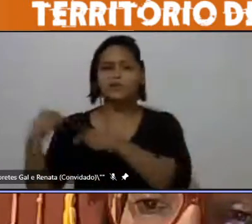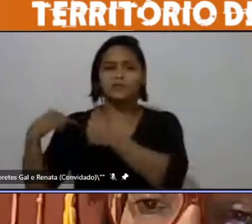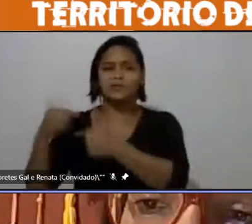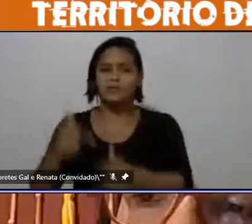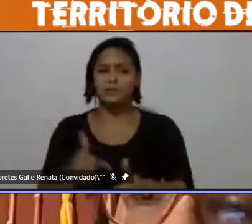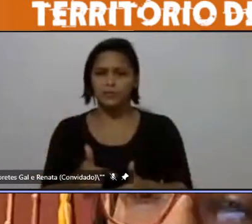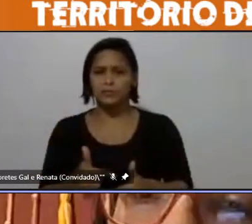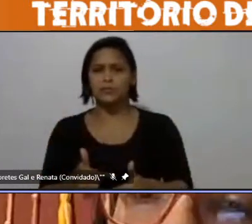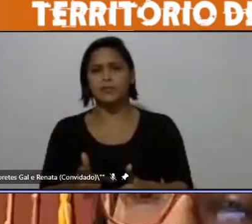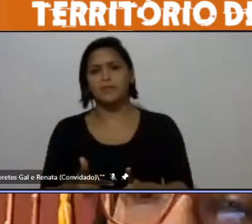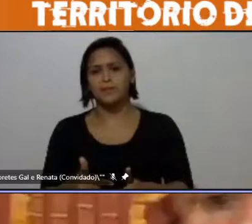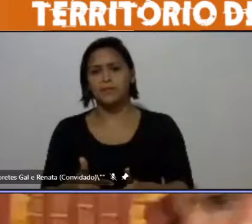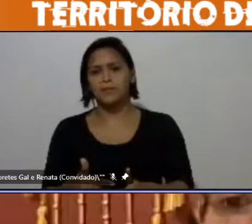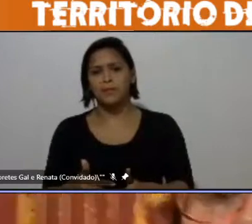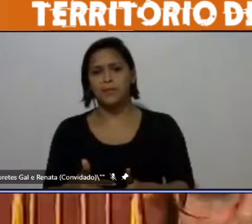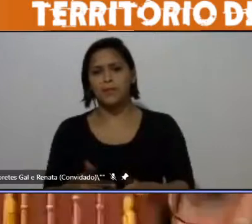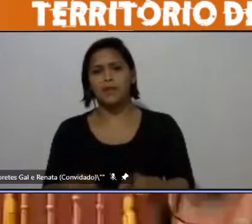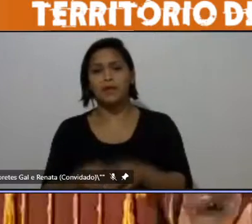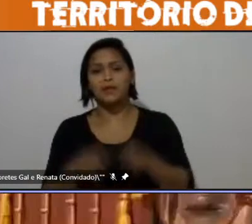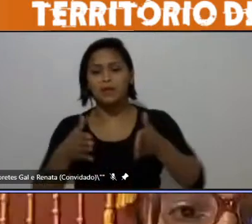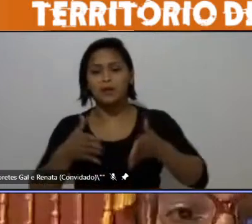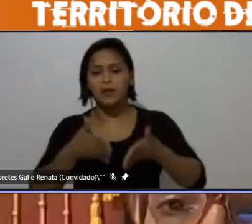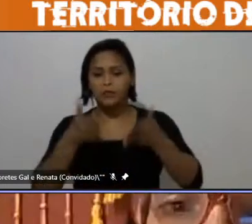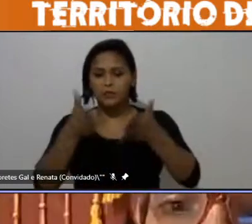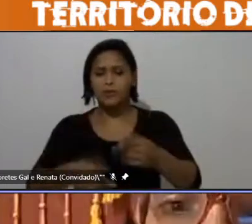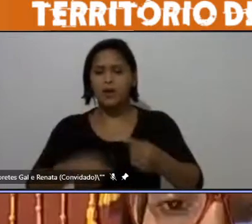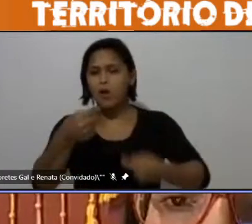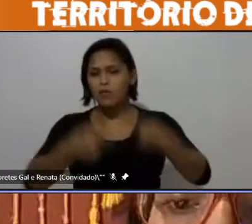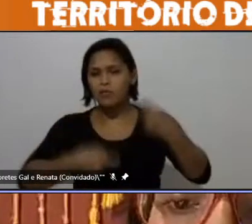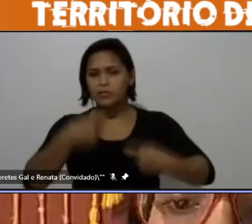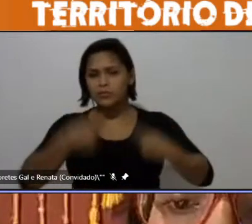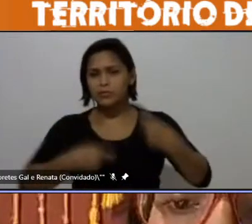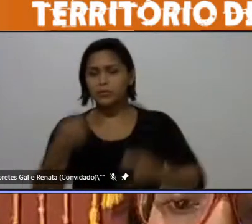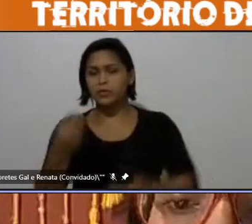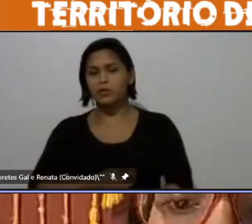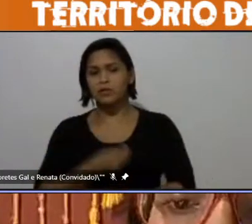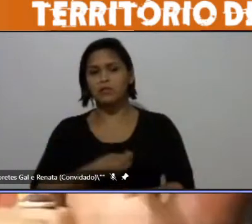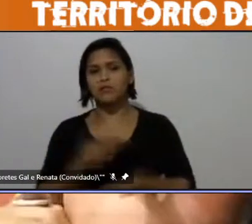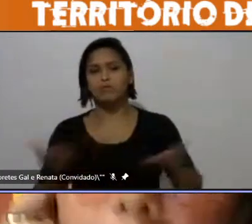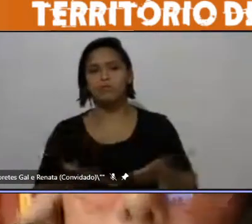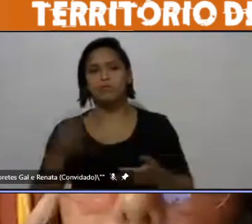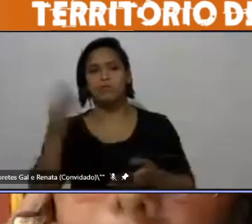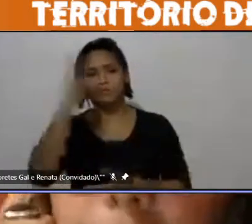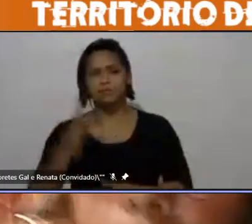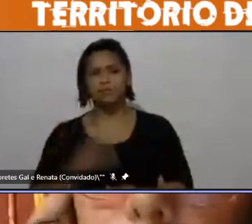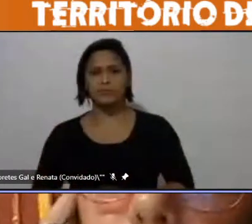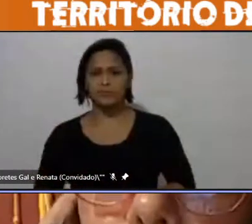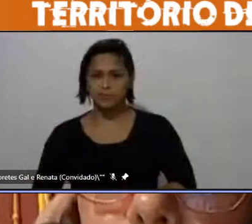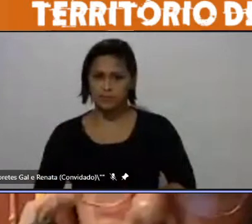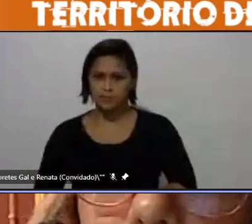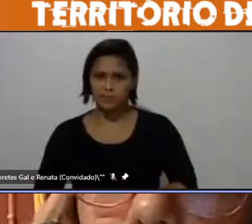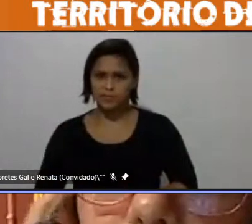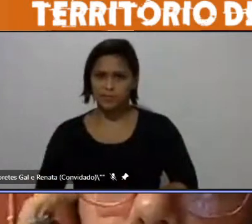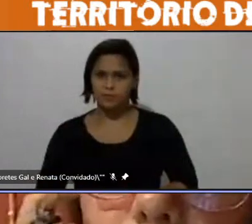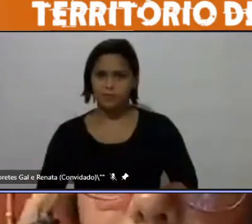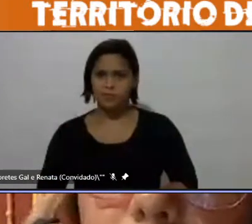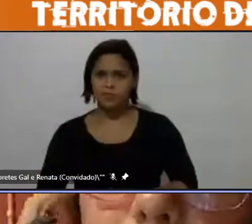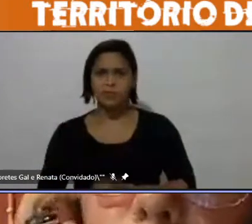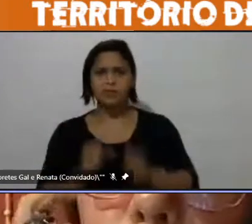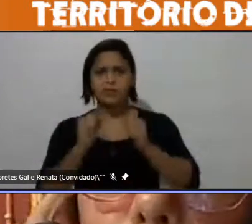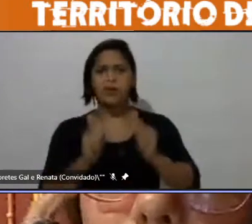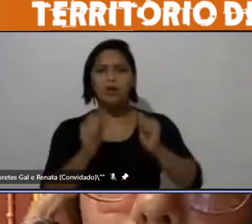tradicionais e nessa dimensão da disputa que vivemos. E se puder colocar a apresentação,